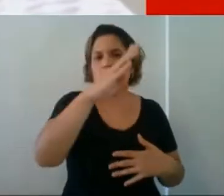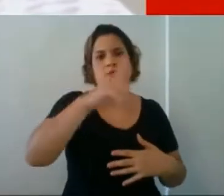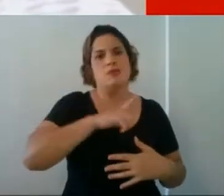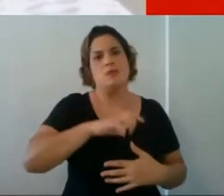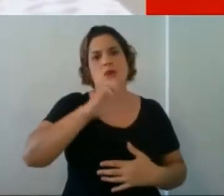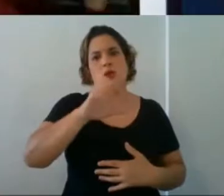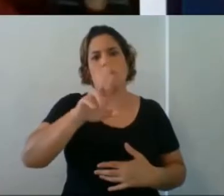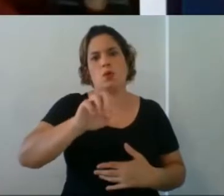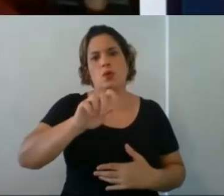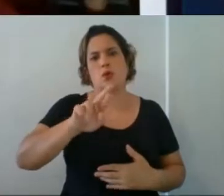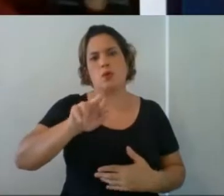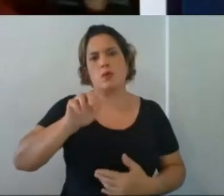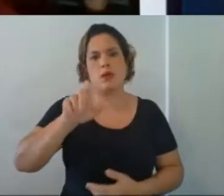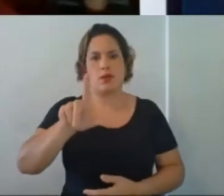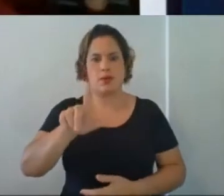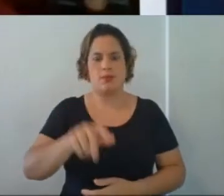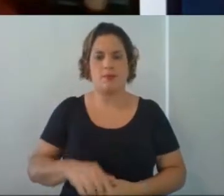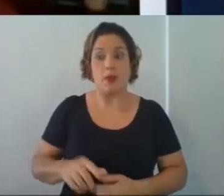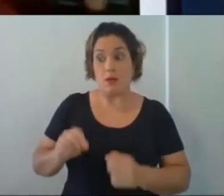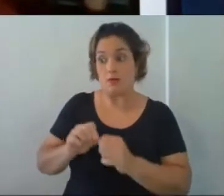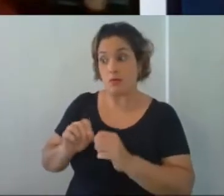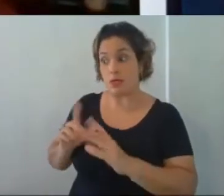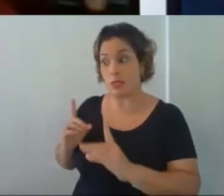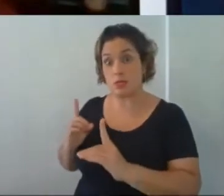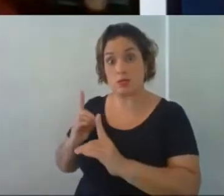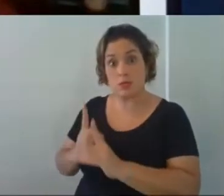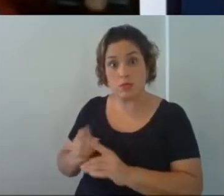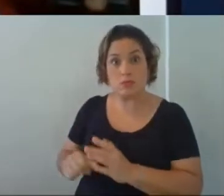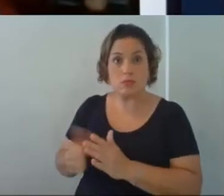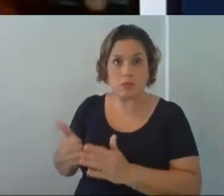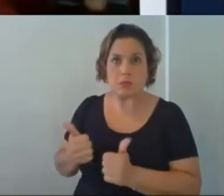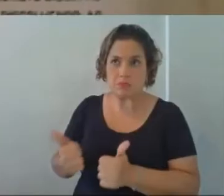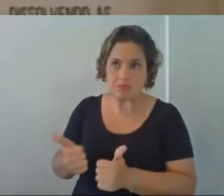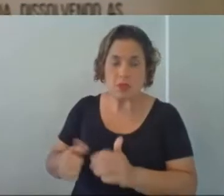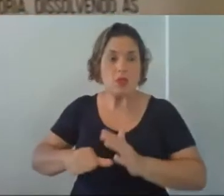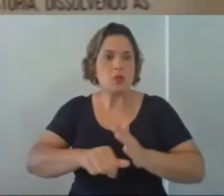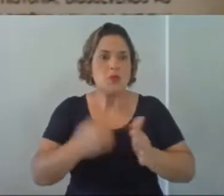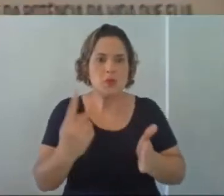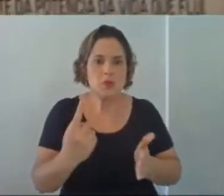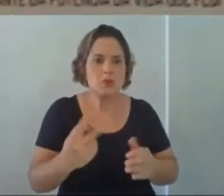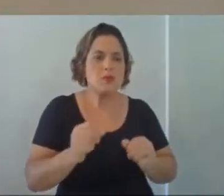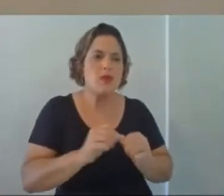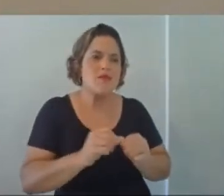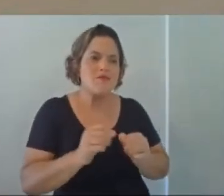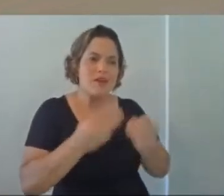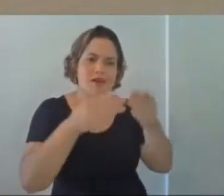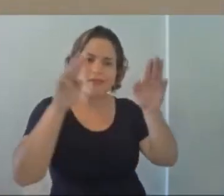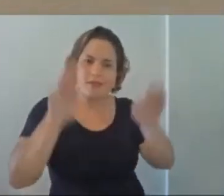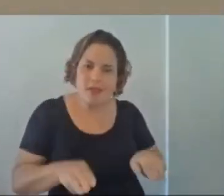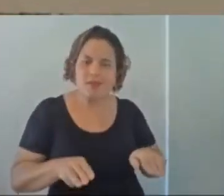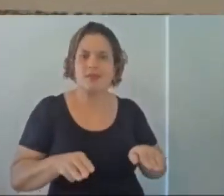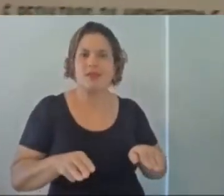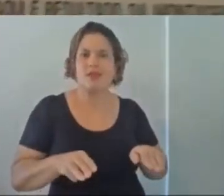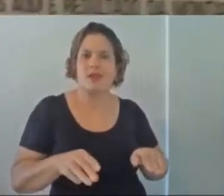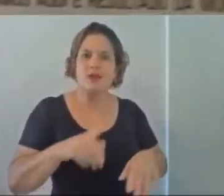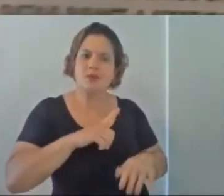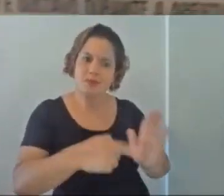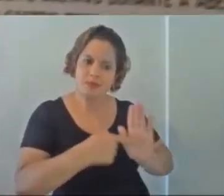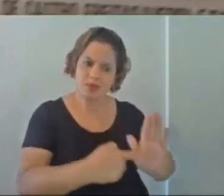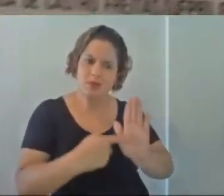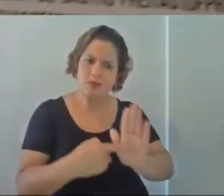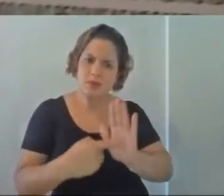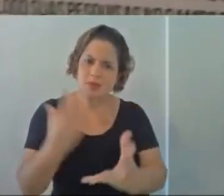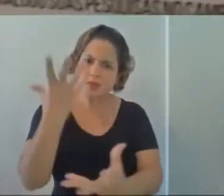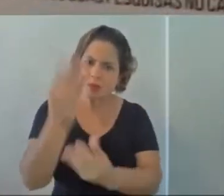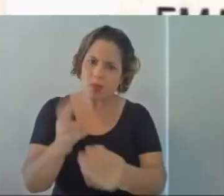curatorial. Promover esse encontro num primeiro plano. Num segundo plano, trazer para a Universidade Federal do Paraná uma exposição de